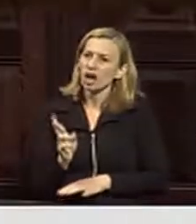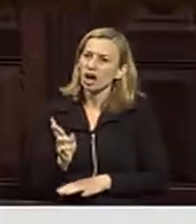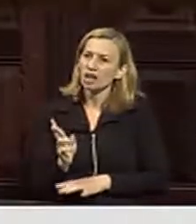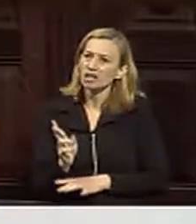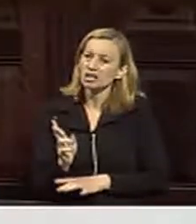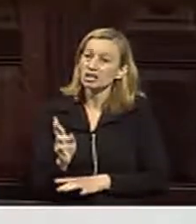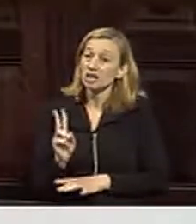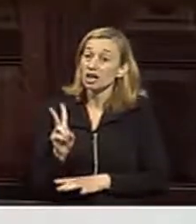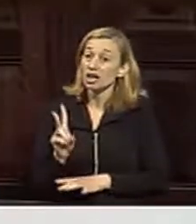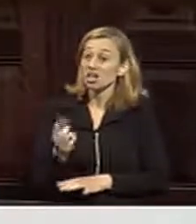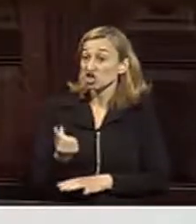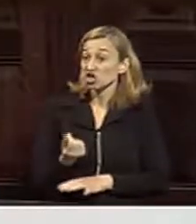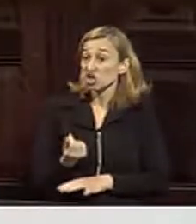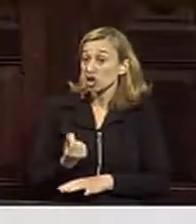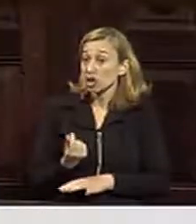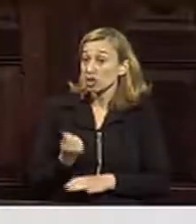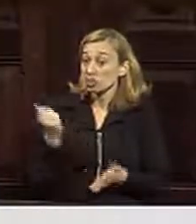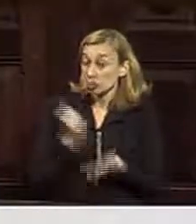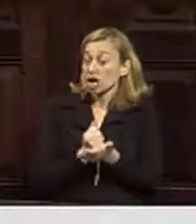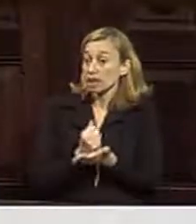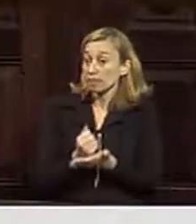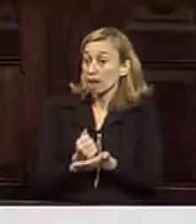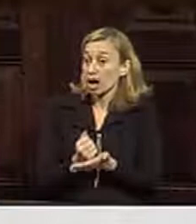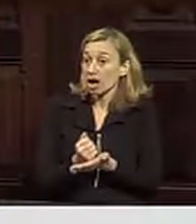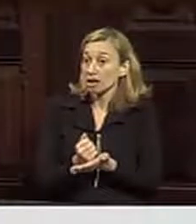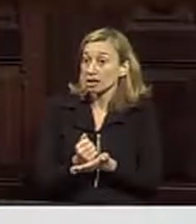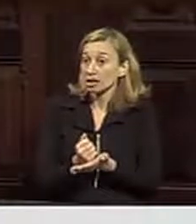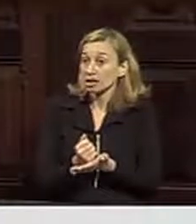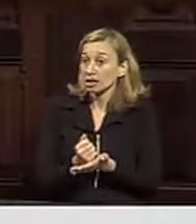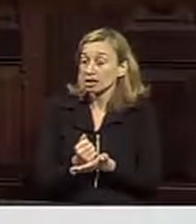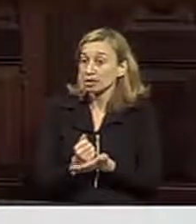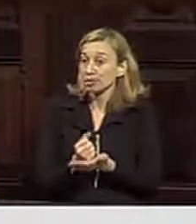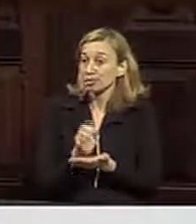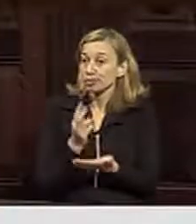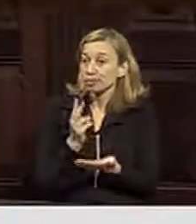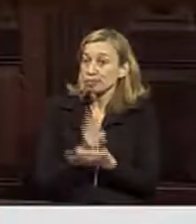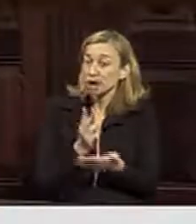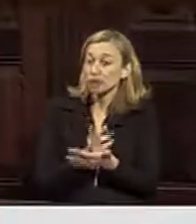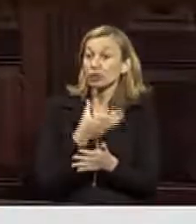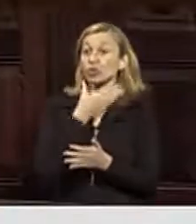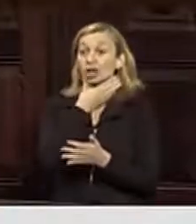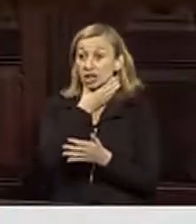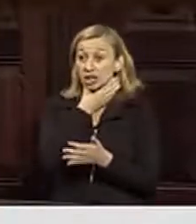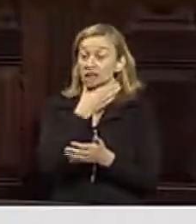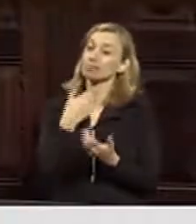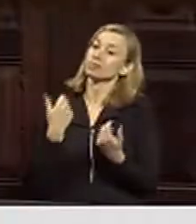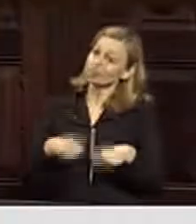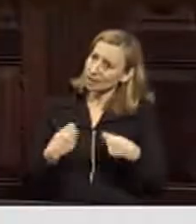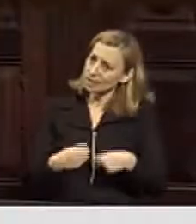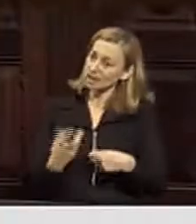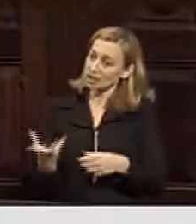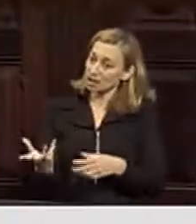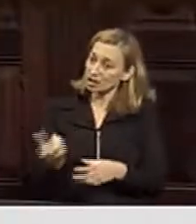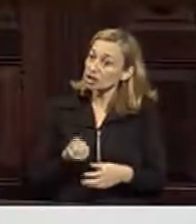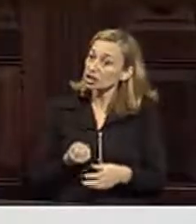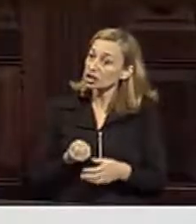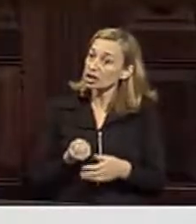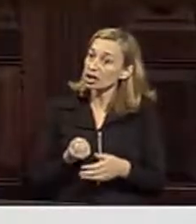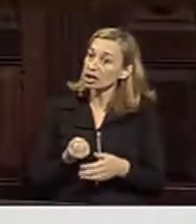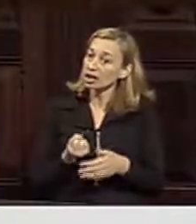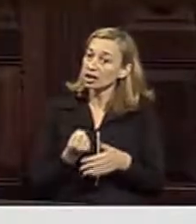uma verba carimbada que, independente da crise fiscal do estado, chega ao caixa do